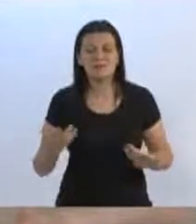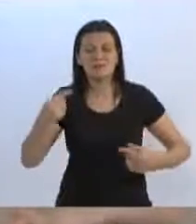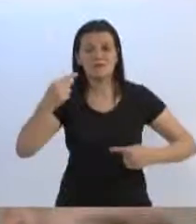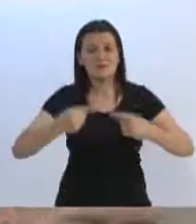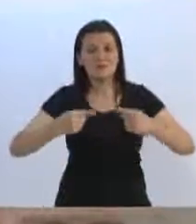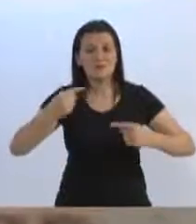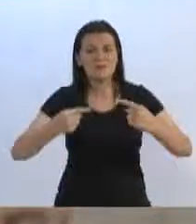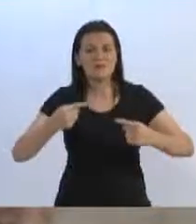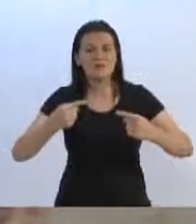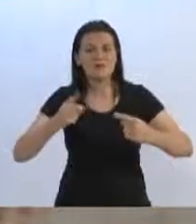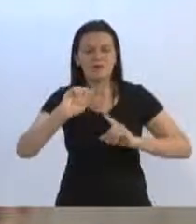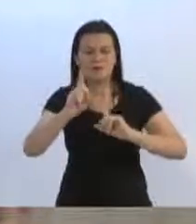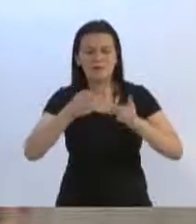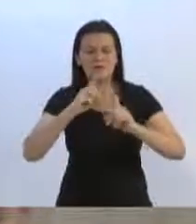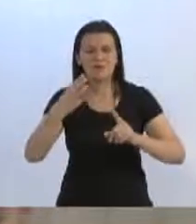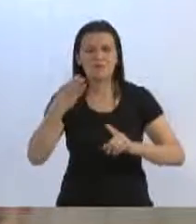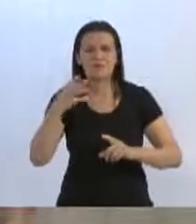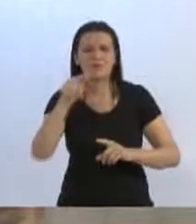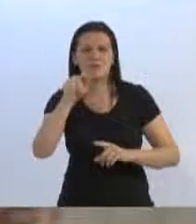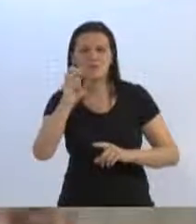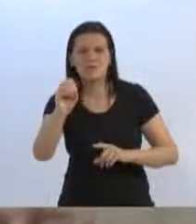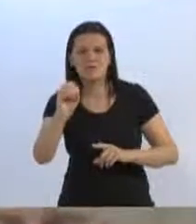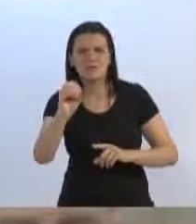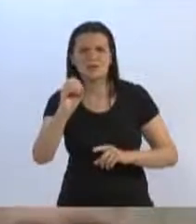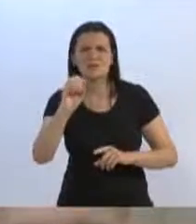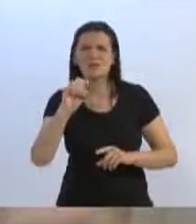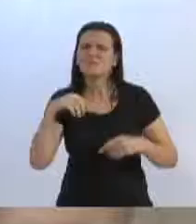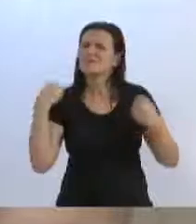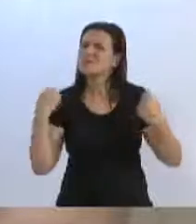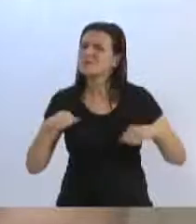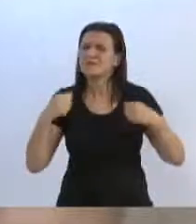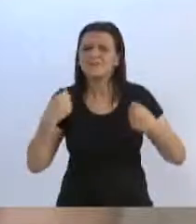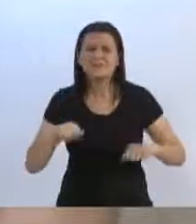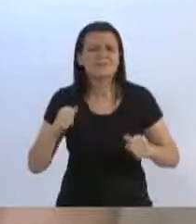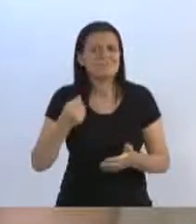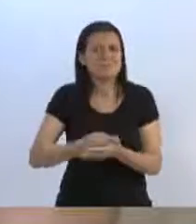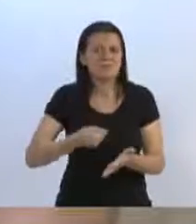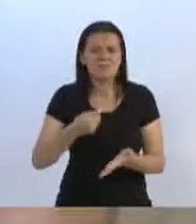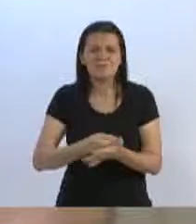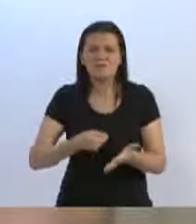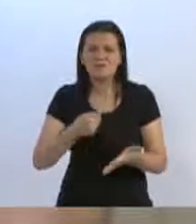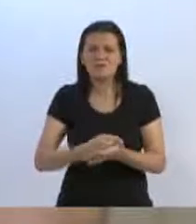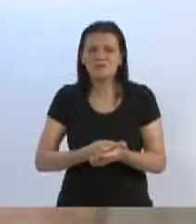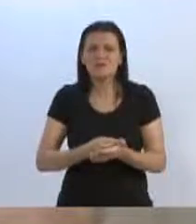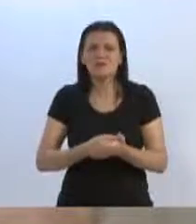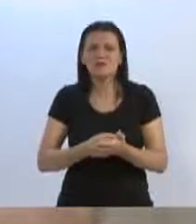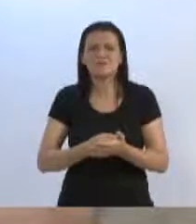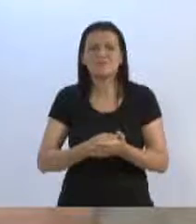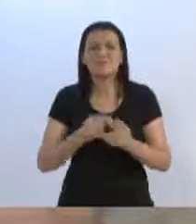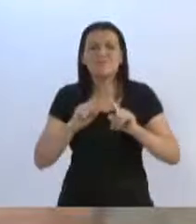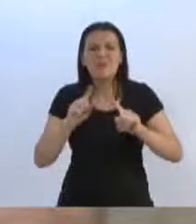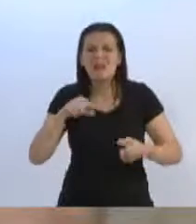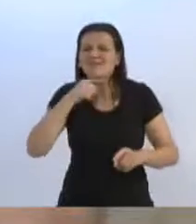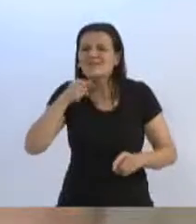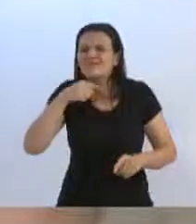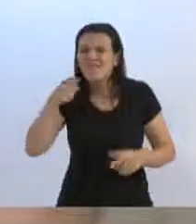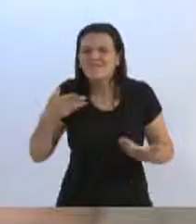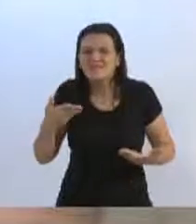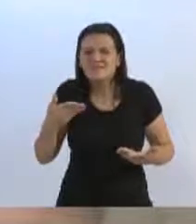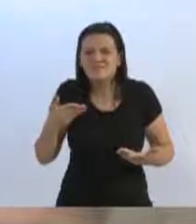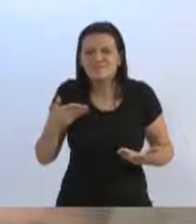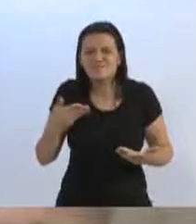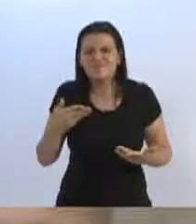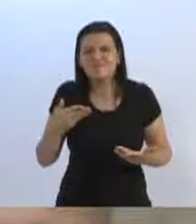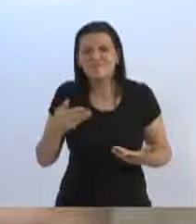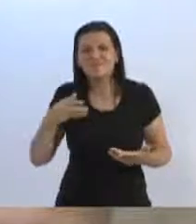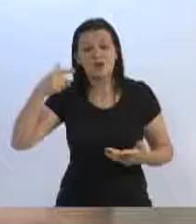à rodovia da morte, a BR-470, que nós precisamos e temos que lutar pela duplicação, mas de nada adiantará